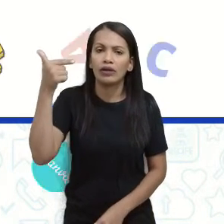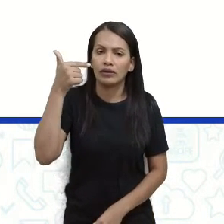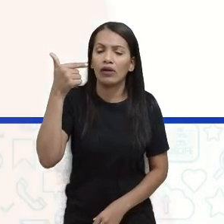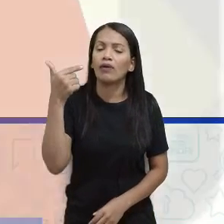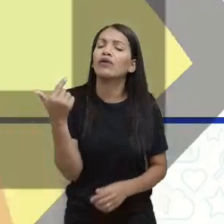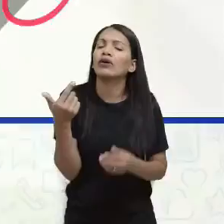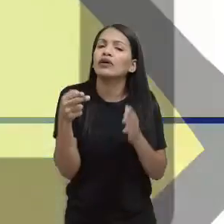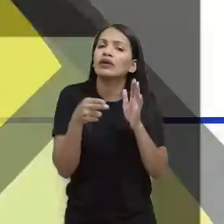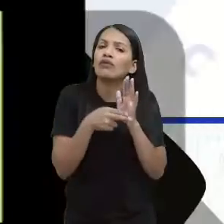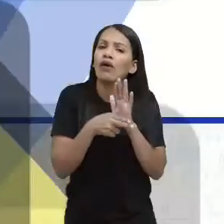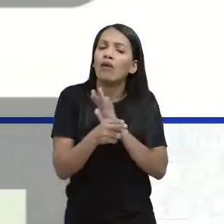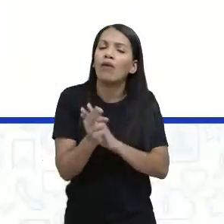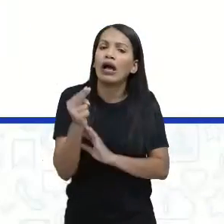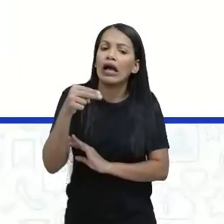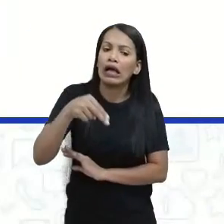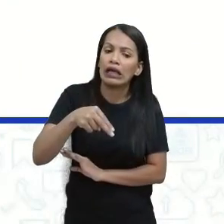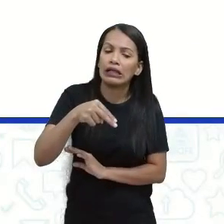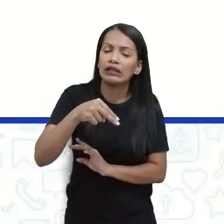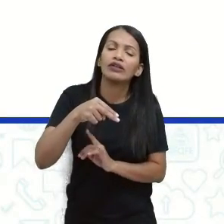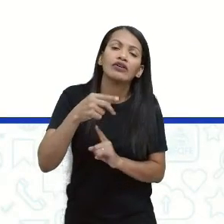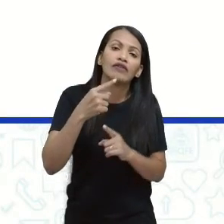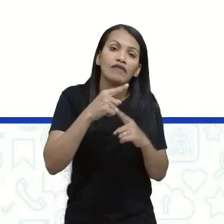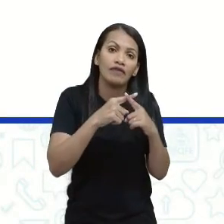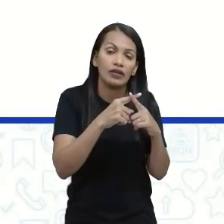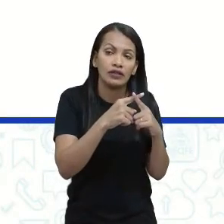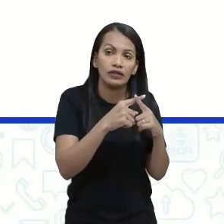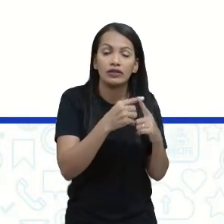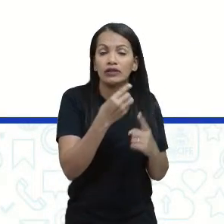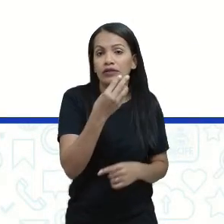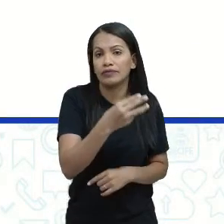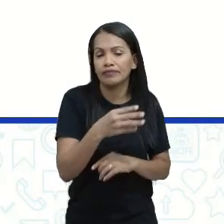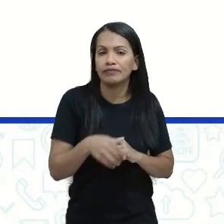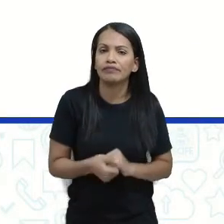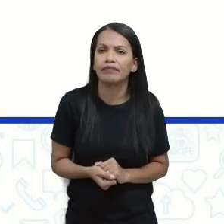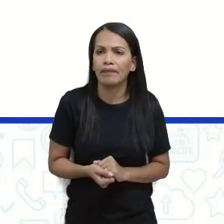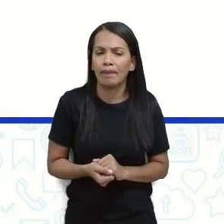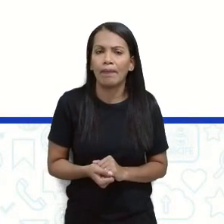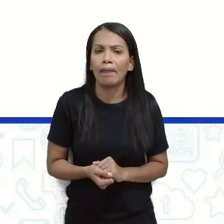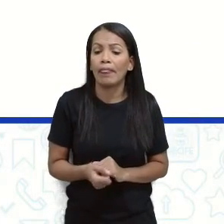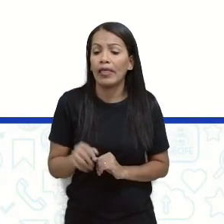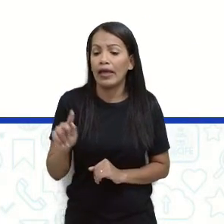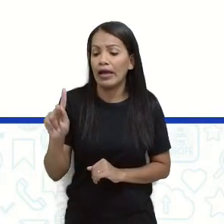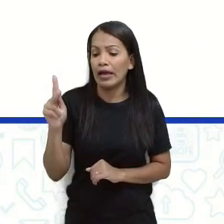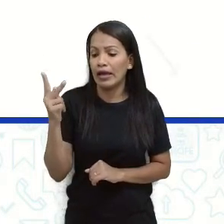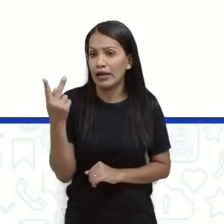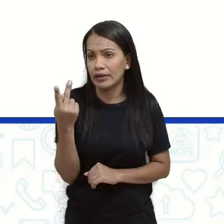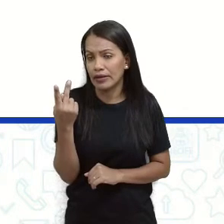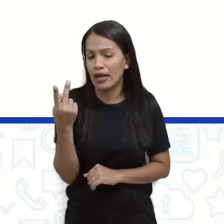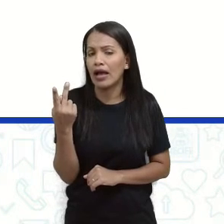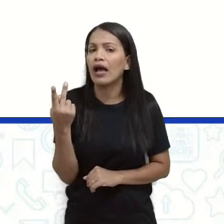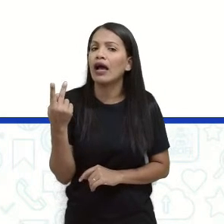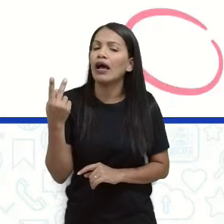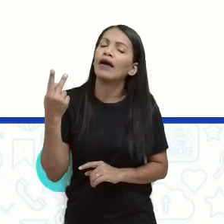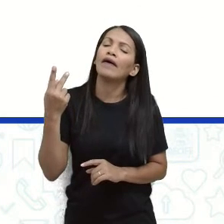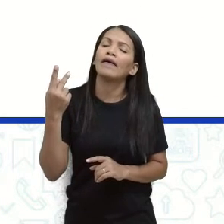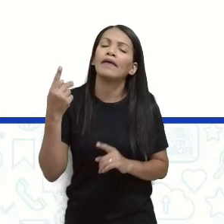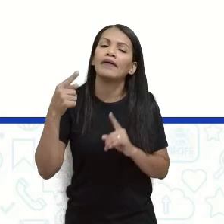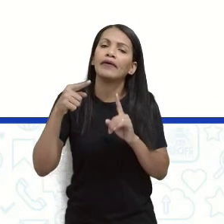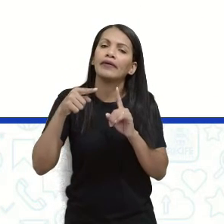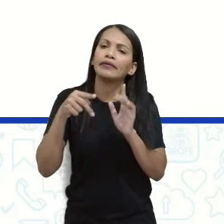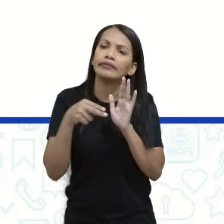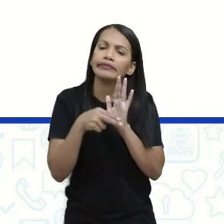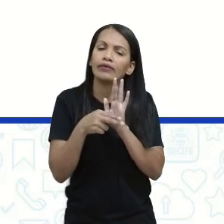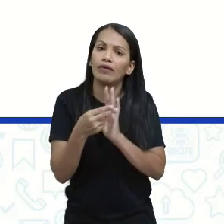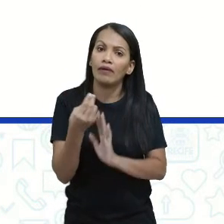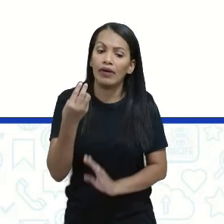E no problema da gente, ó, eu tenho lá o h, o m e o n. Então, eu vou usar aí a terceira